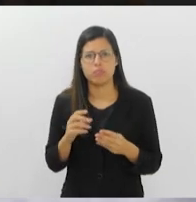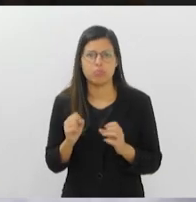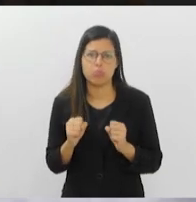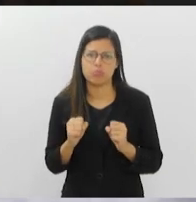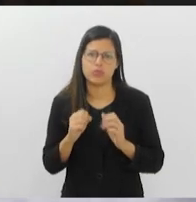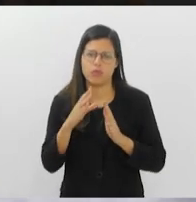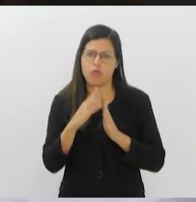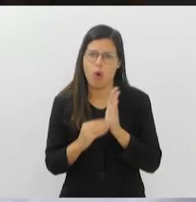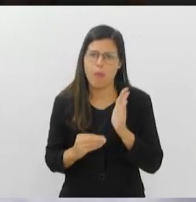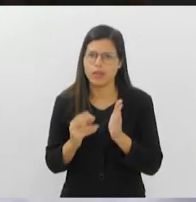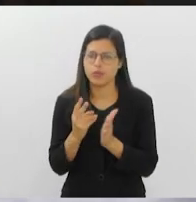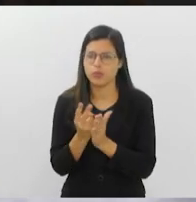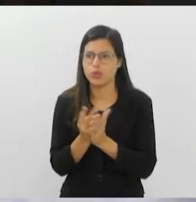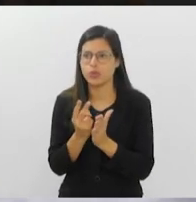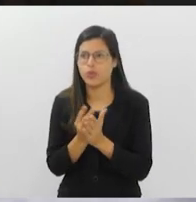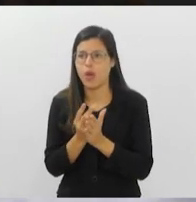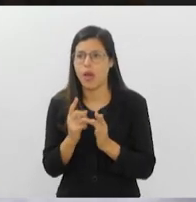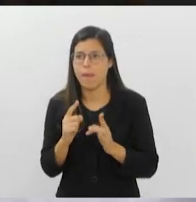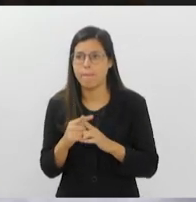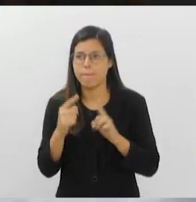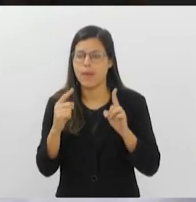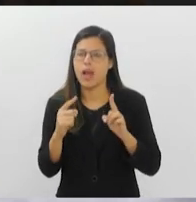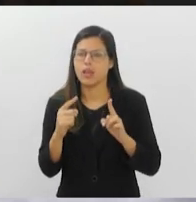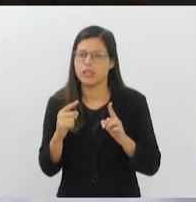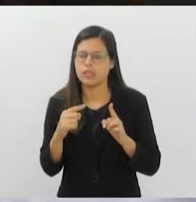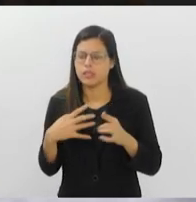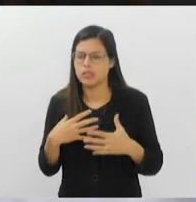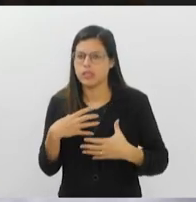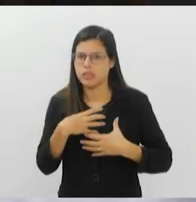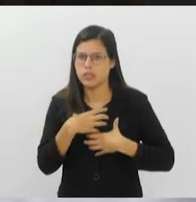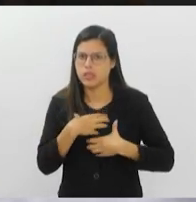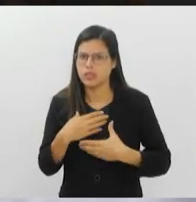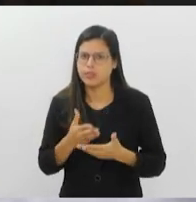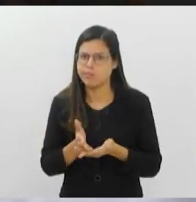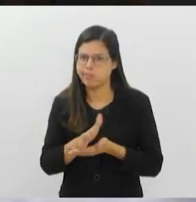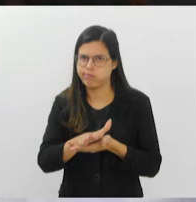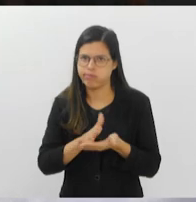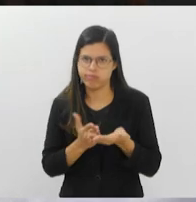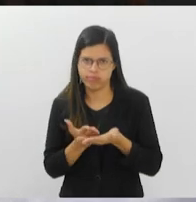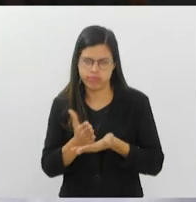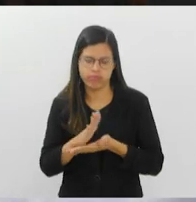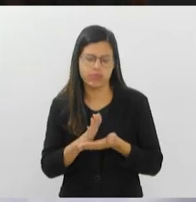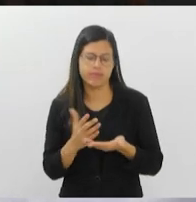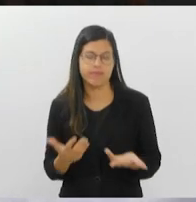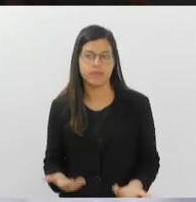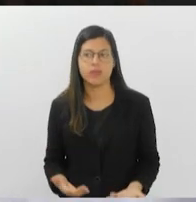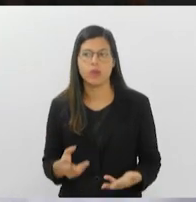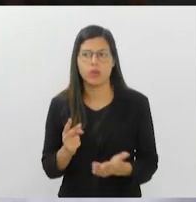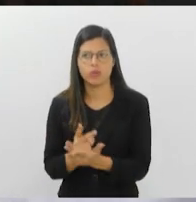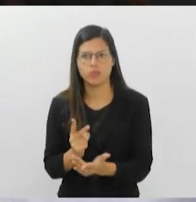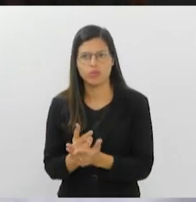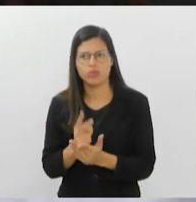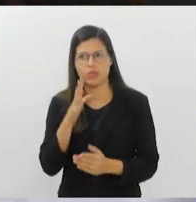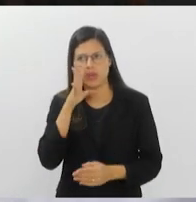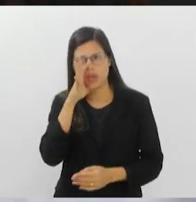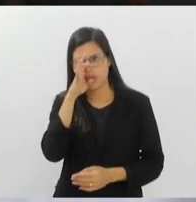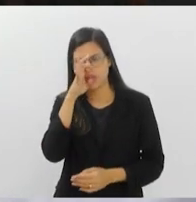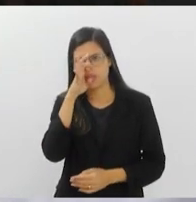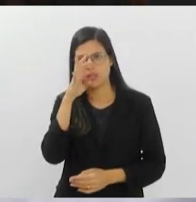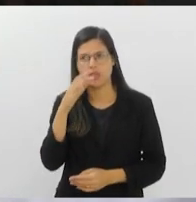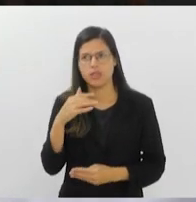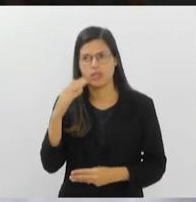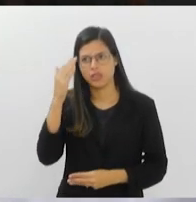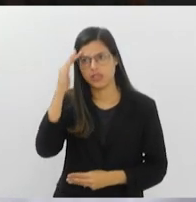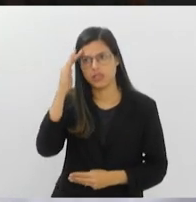esse formato me causou um incômodo grande, né, dessa vez, e vamos continuar resistindo. A gente entende que esse prêmio